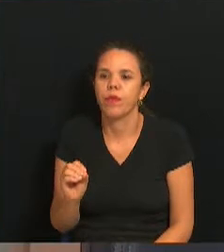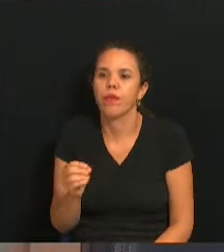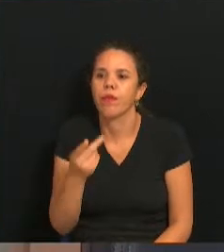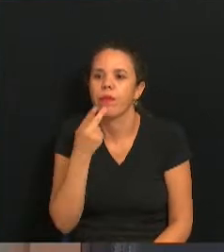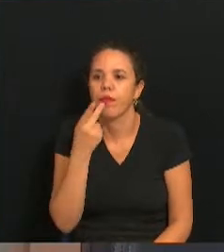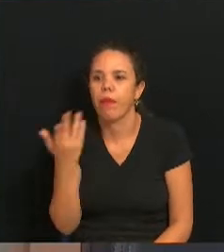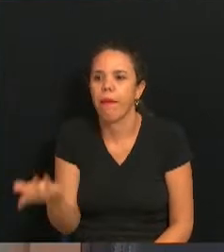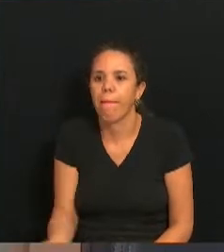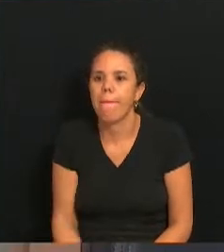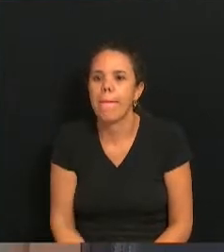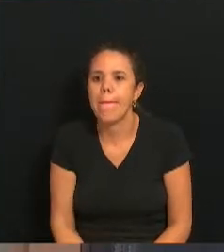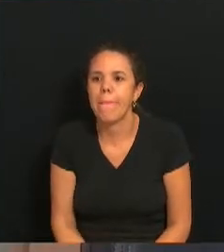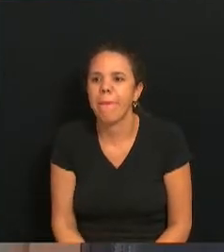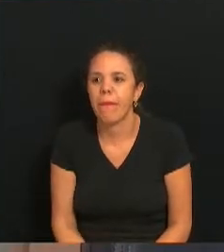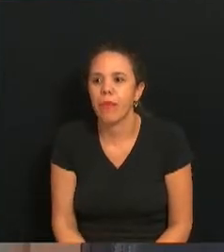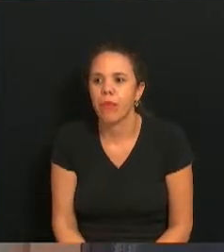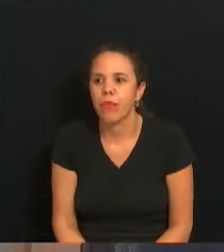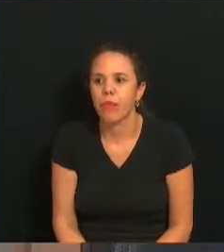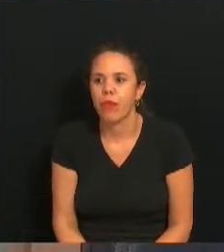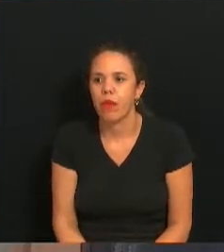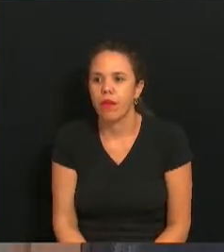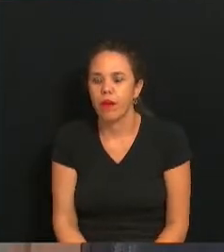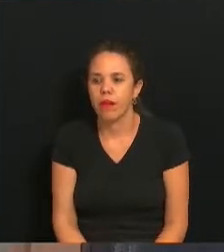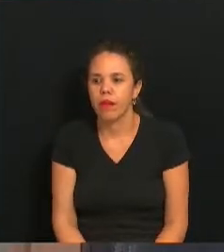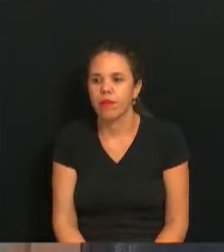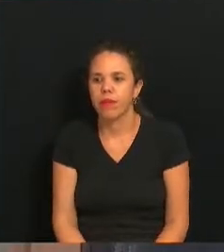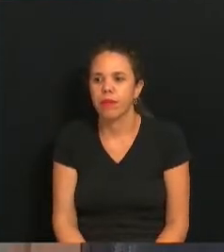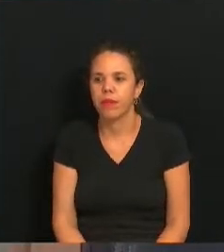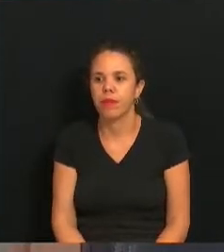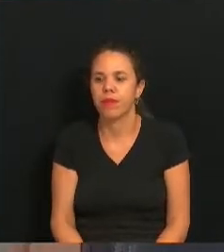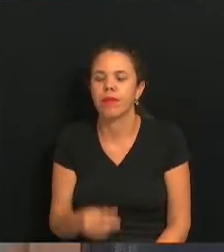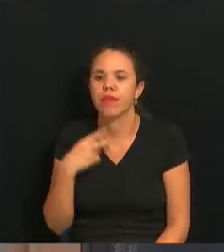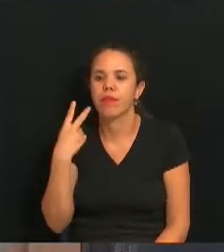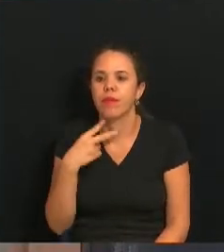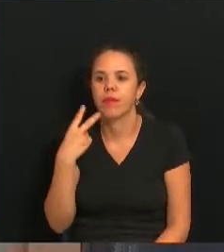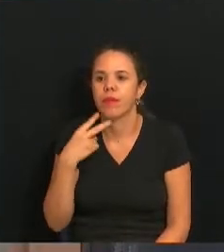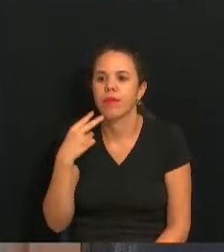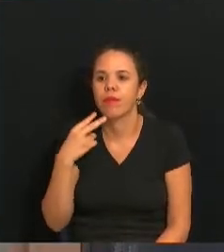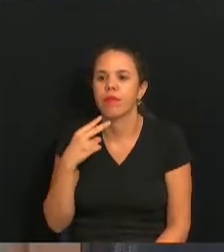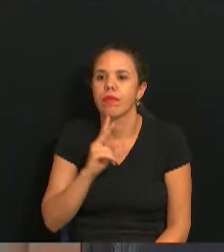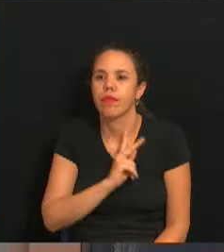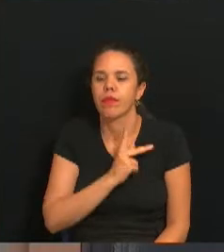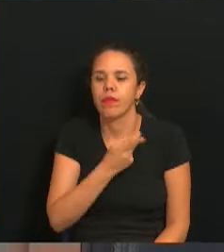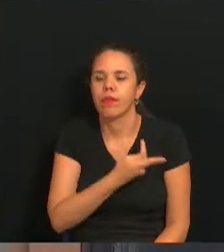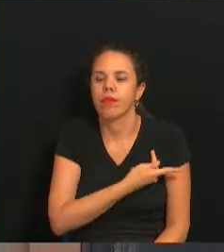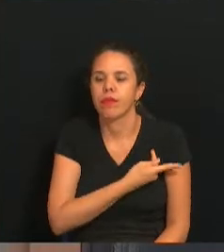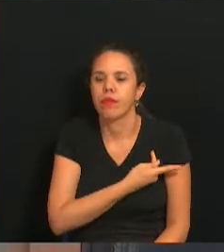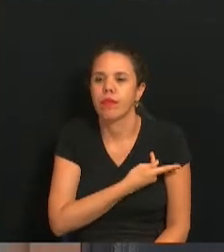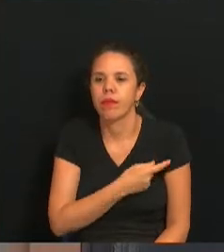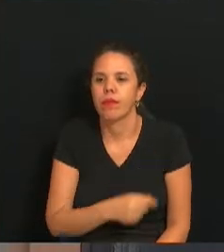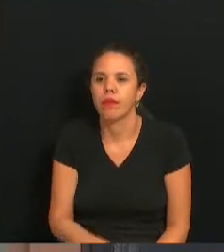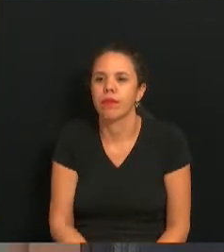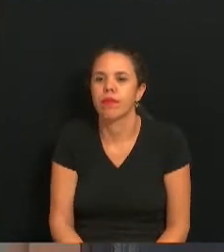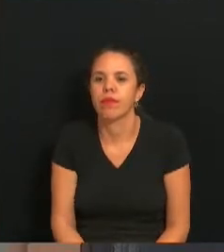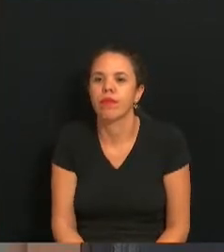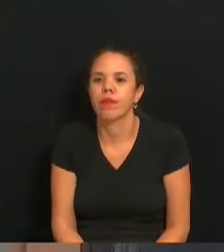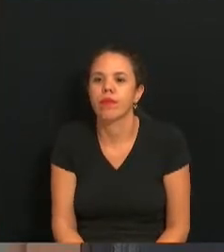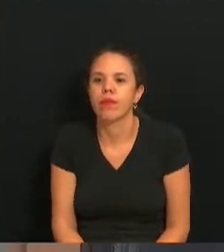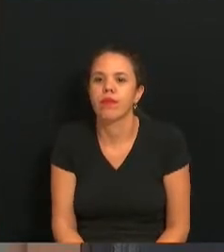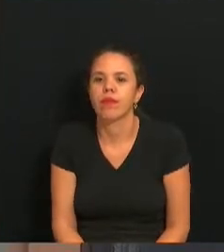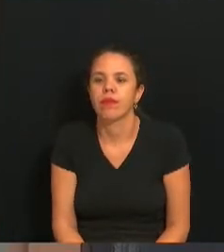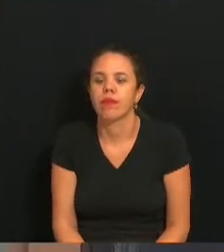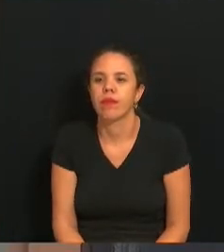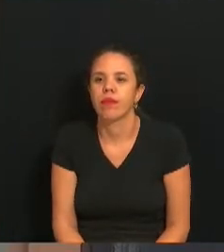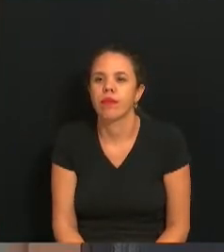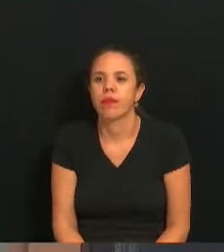Ribeiro, tá? Do doutor Eduardo Ribeiro, do vereador Paulo Haddad, membro dessa comissão. Nós temos a